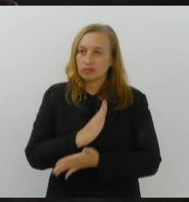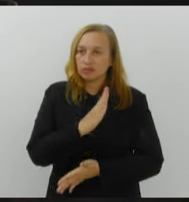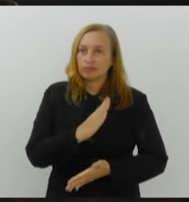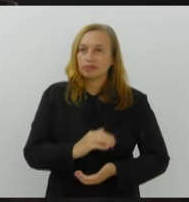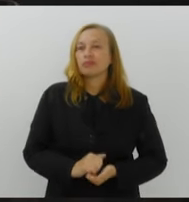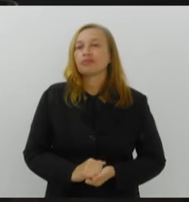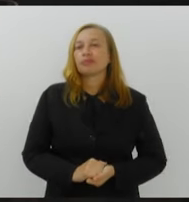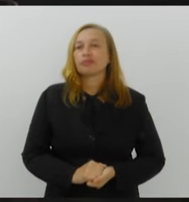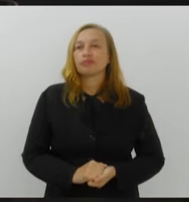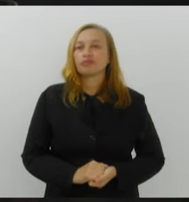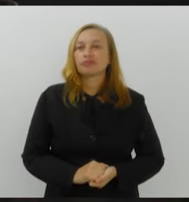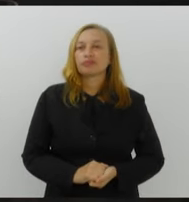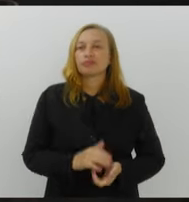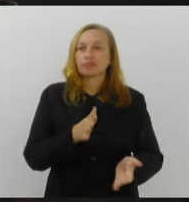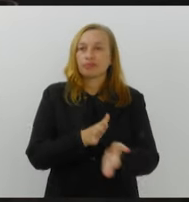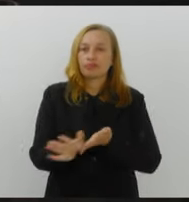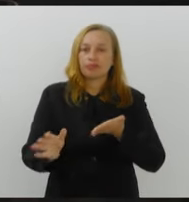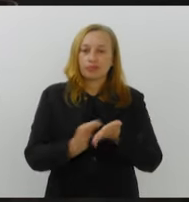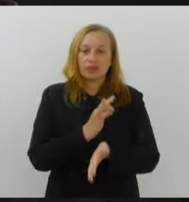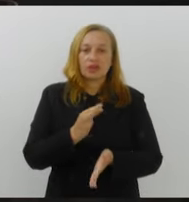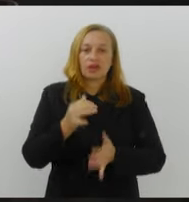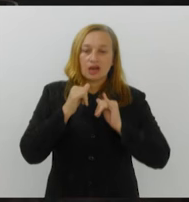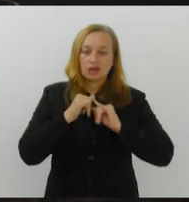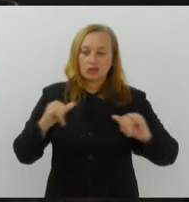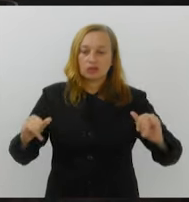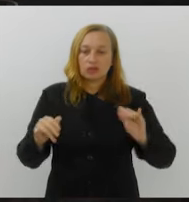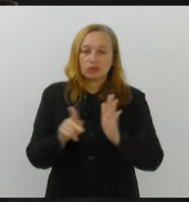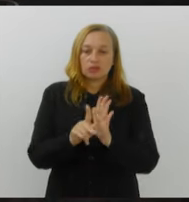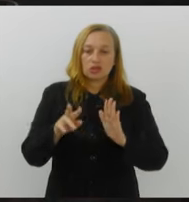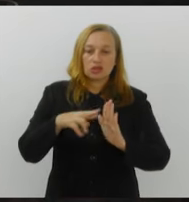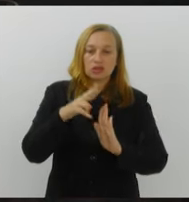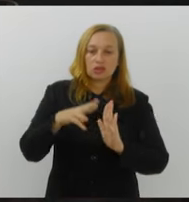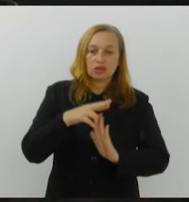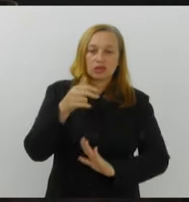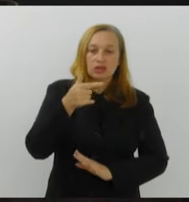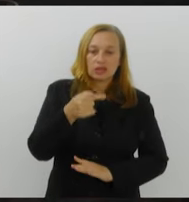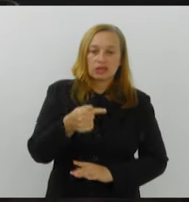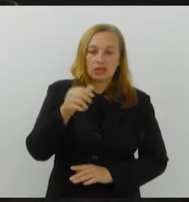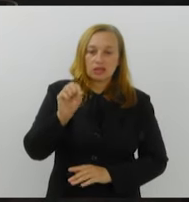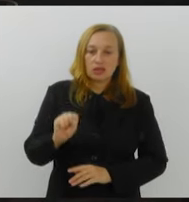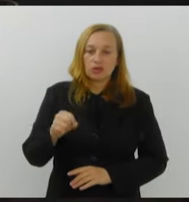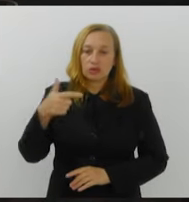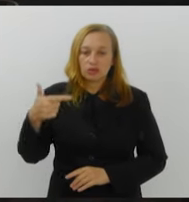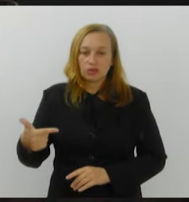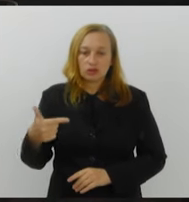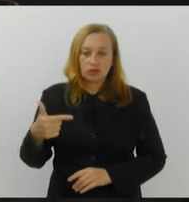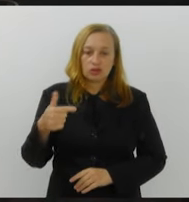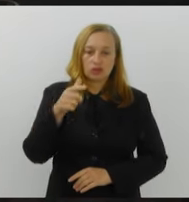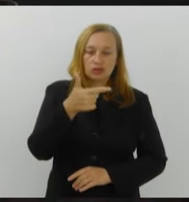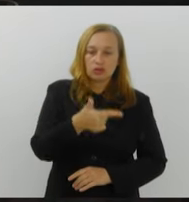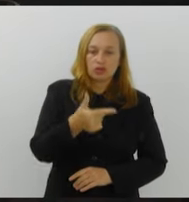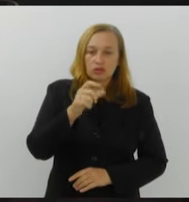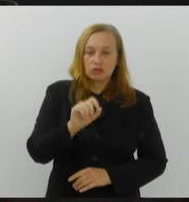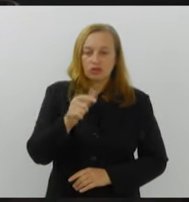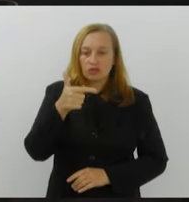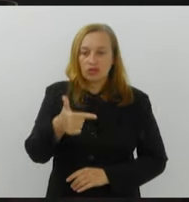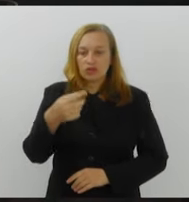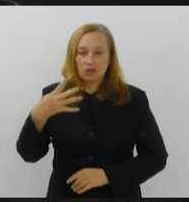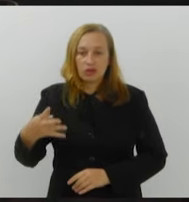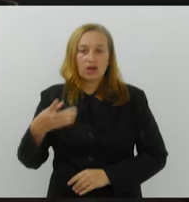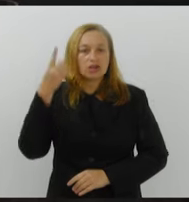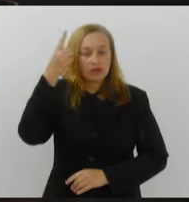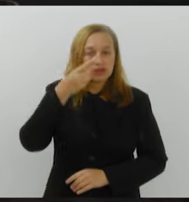estão, aprovado, vai à promulgação. Anuncio o projeto de resolução número 782, de 2024, de autoria do deputado